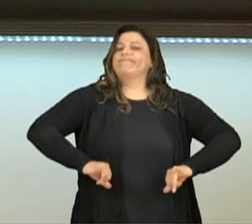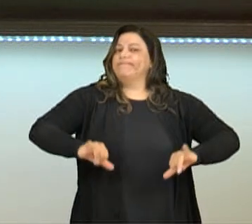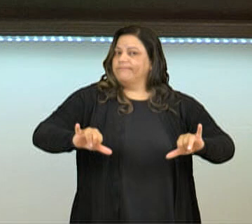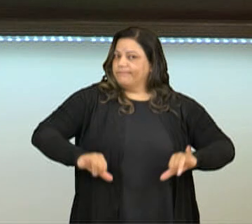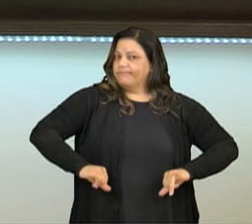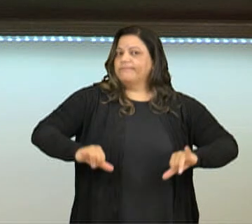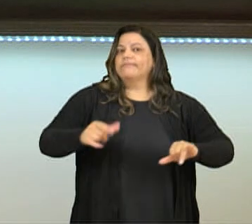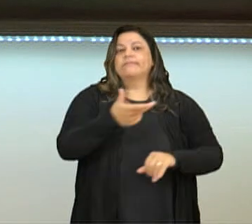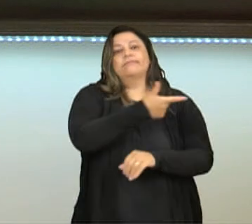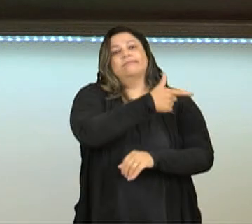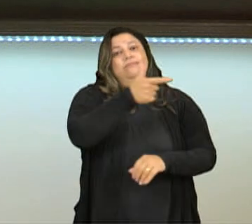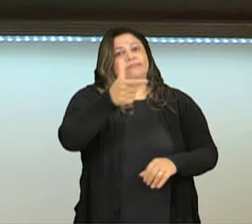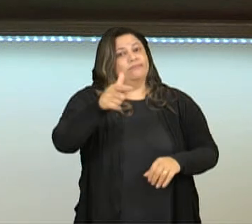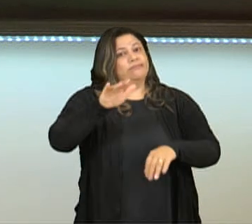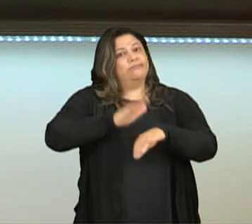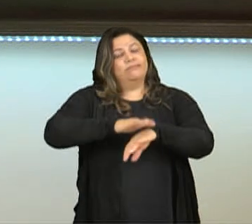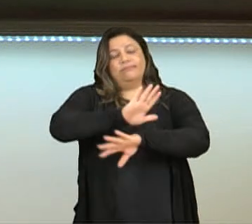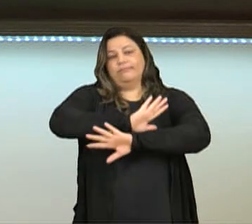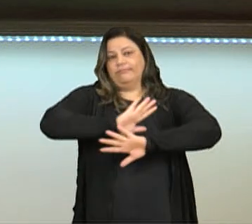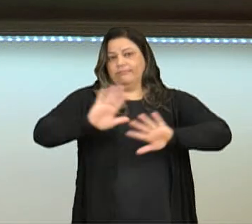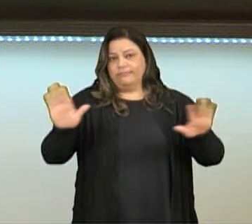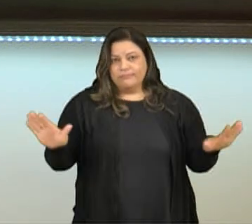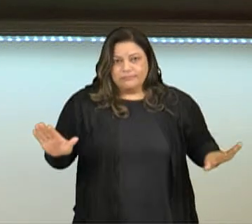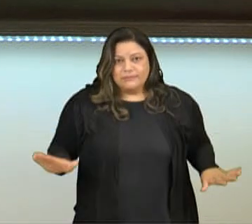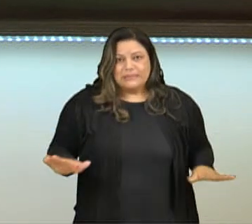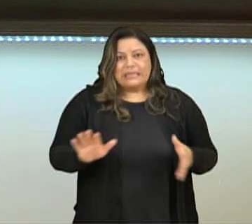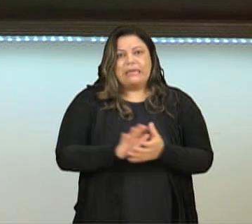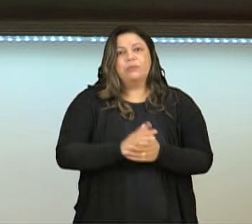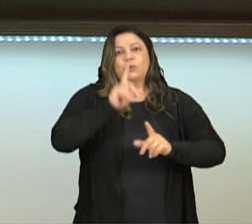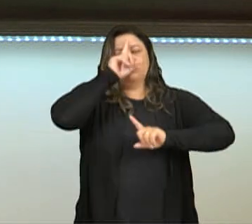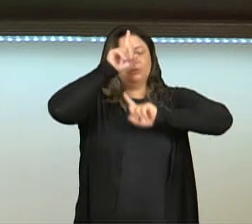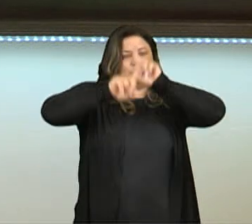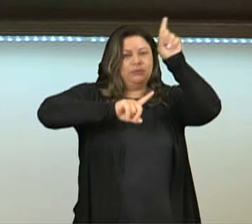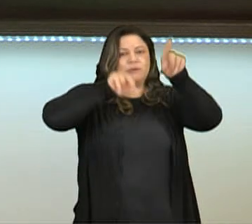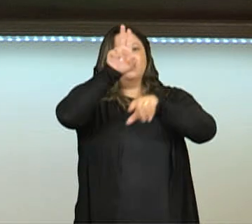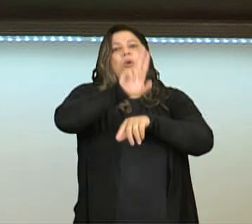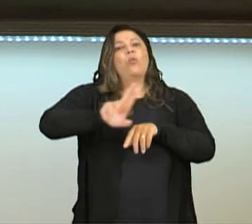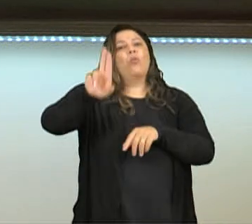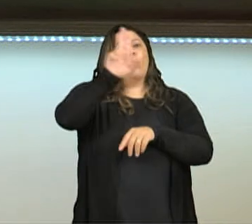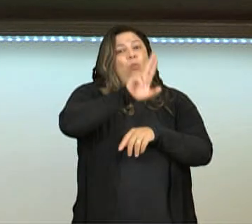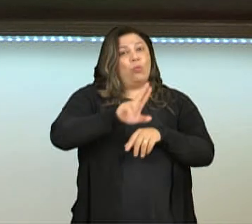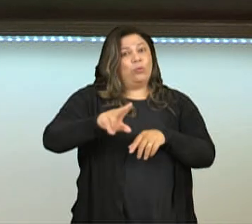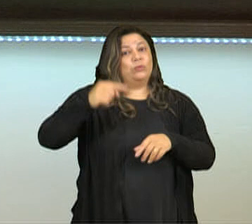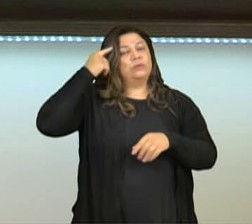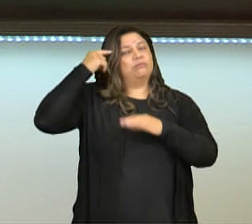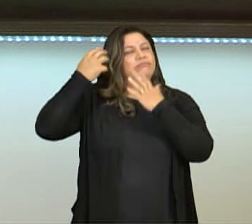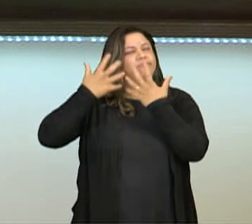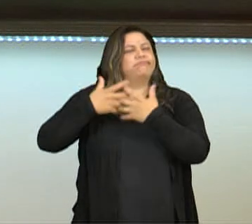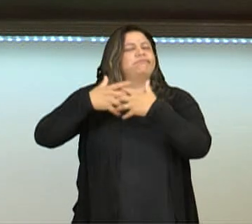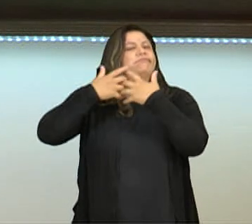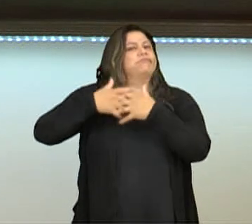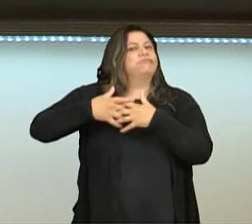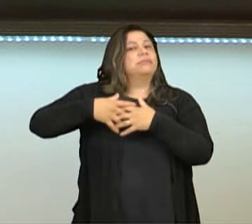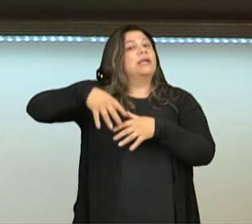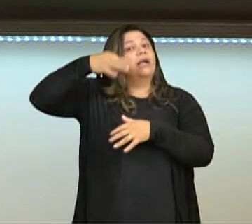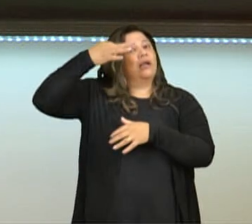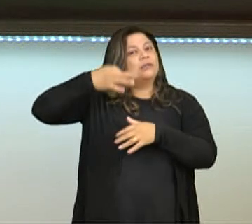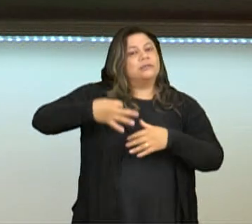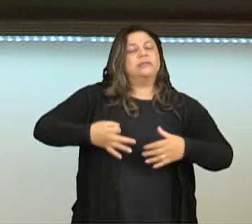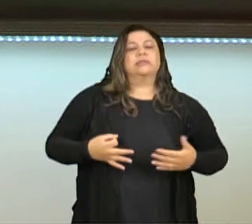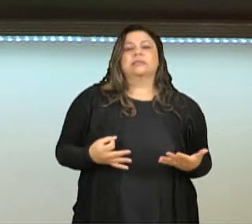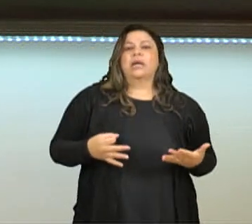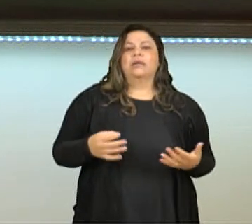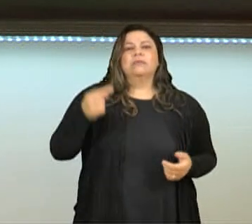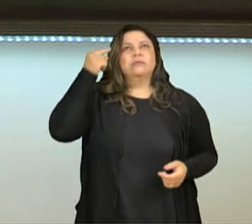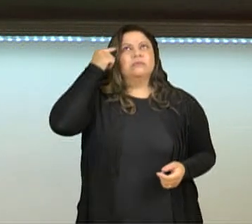para desenvolver suas atividades. Vejam que a ideia de usar de maneira racional, ou seja,